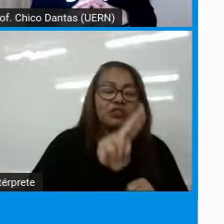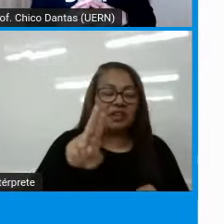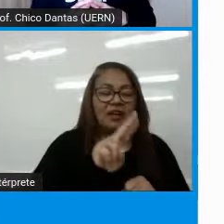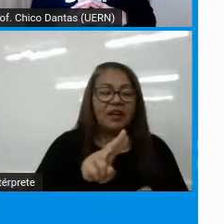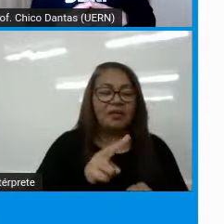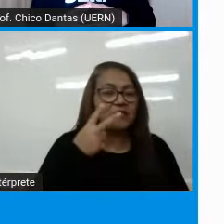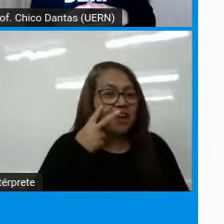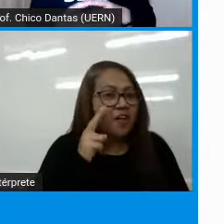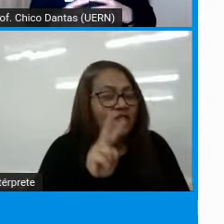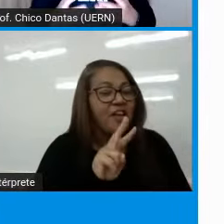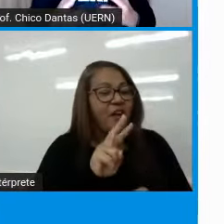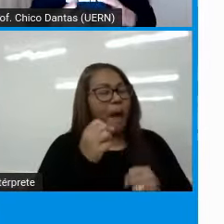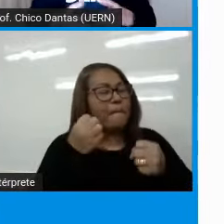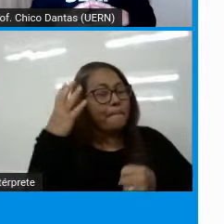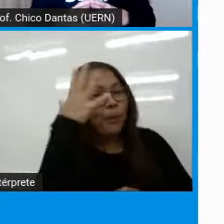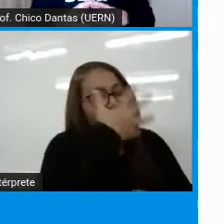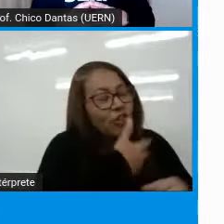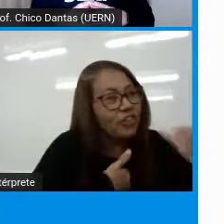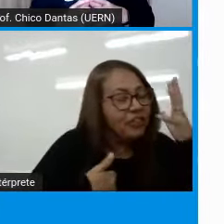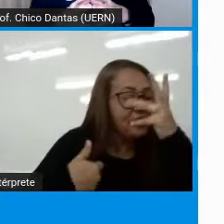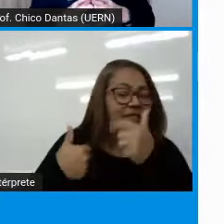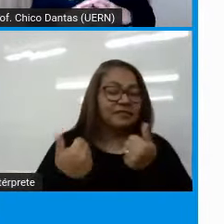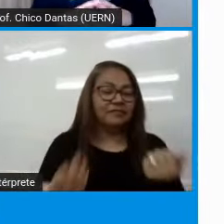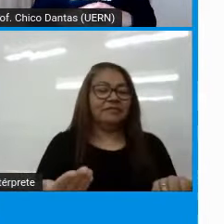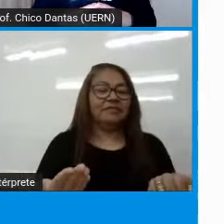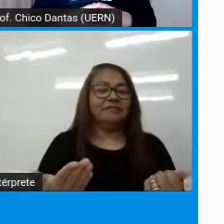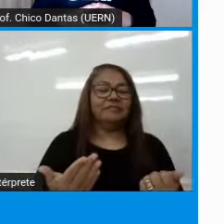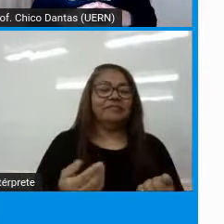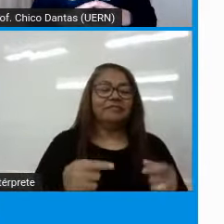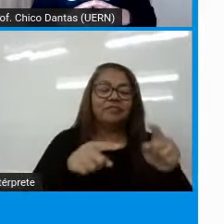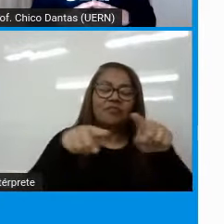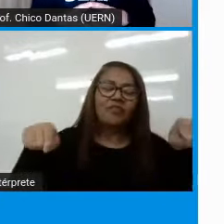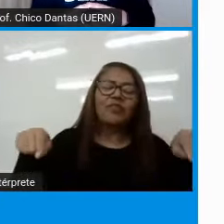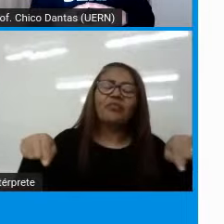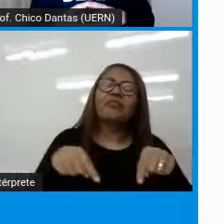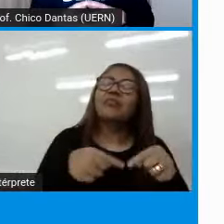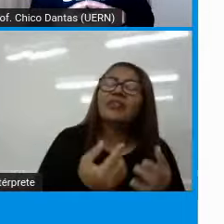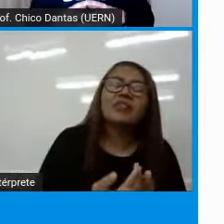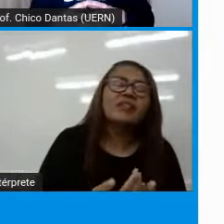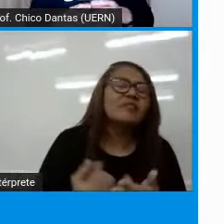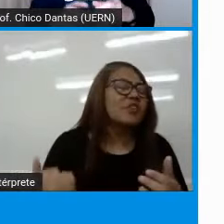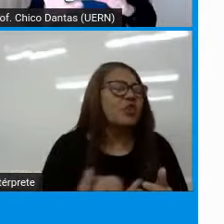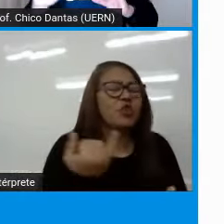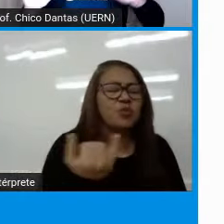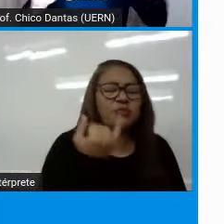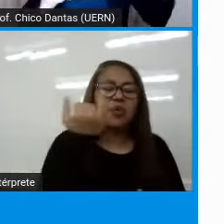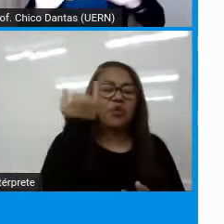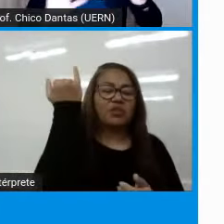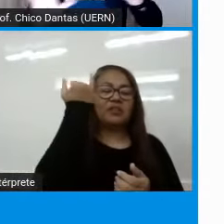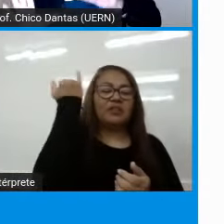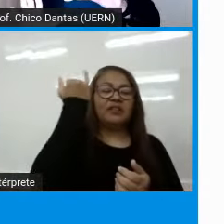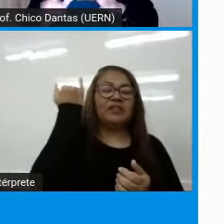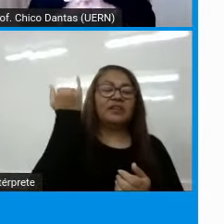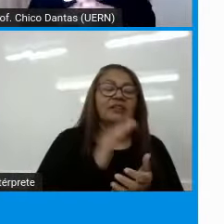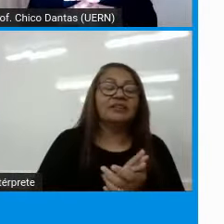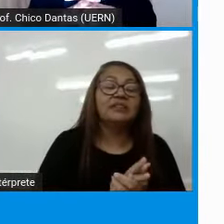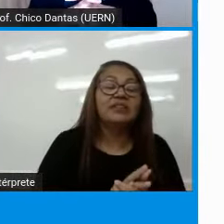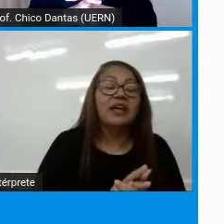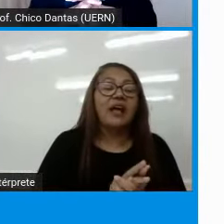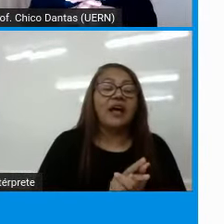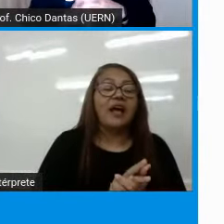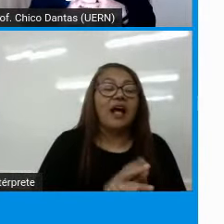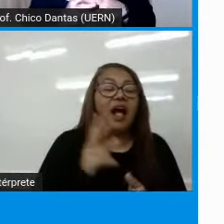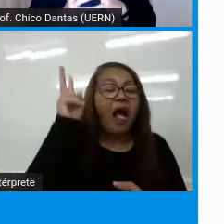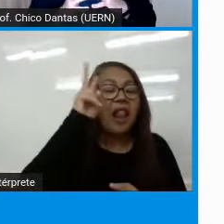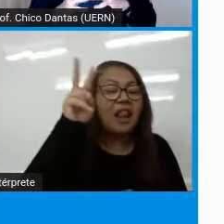interessante para os estudantes. O Padlet, que é um ambiente fundamental, ele lembra muito aquele quadro onde você pega os post-its, né?